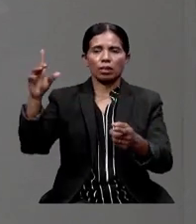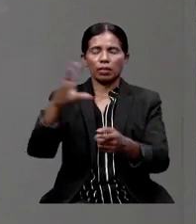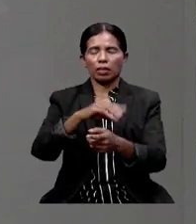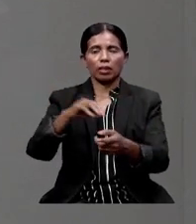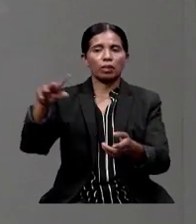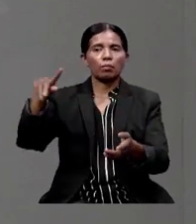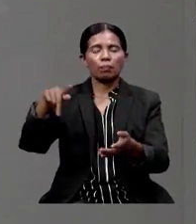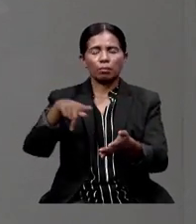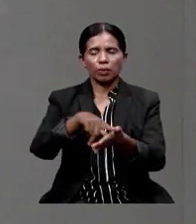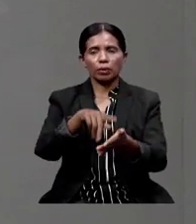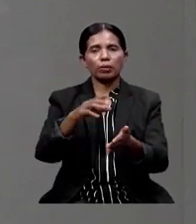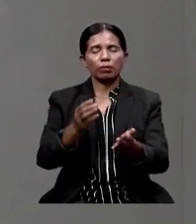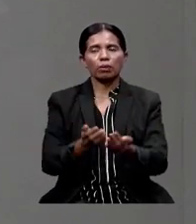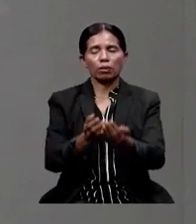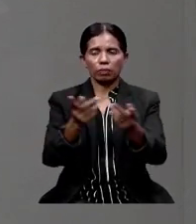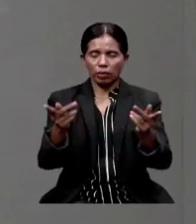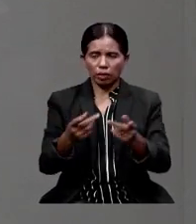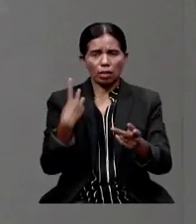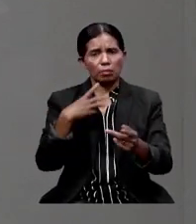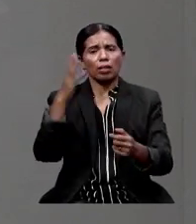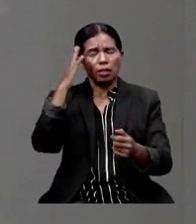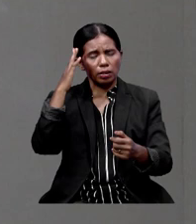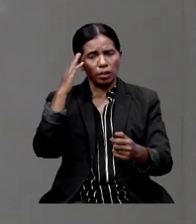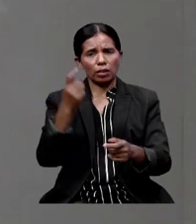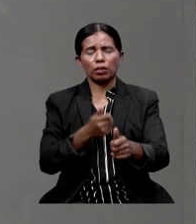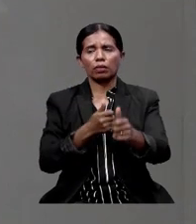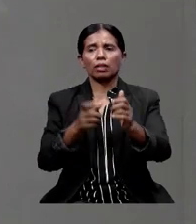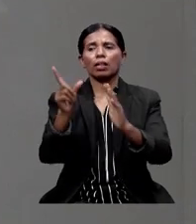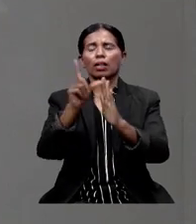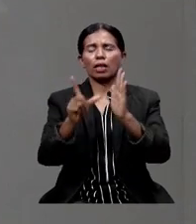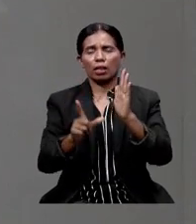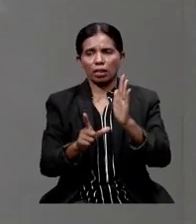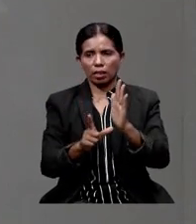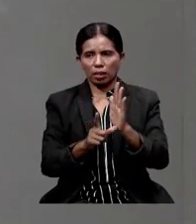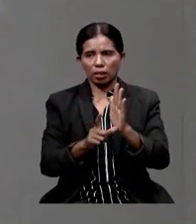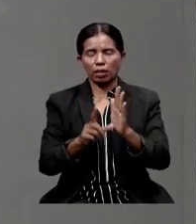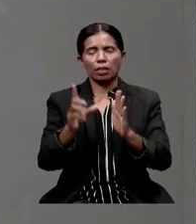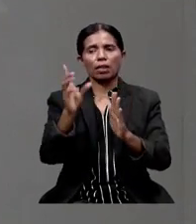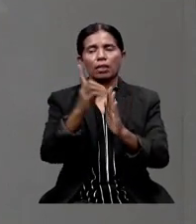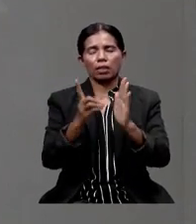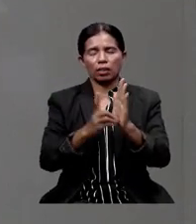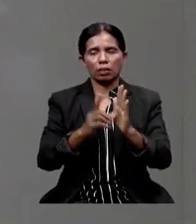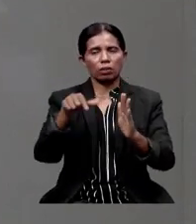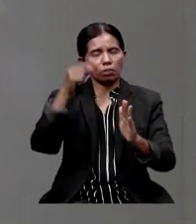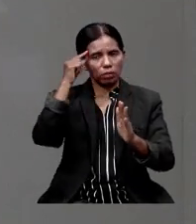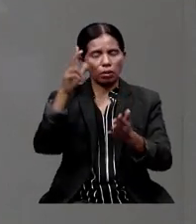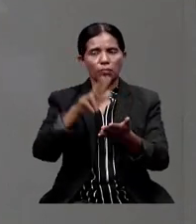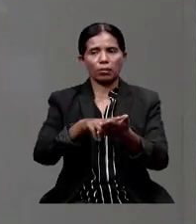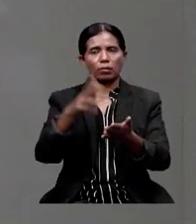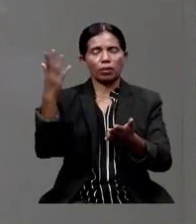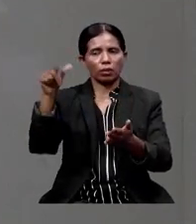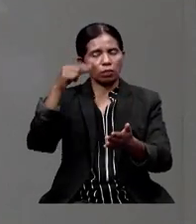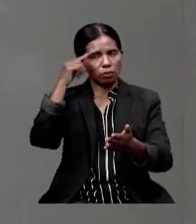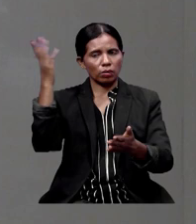Porto Tibar, a minha nota cataca baseia bacarica decreto lei ou decreto governo, bem a prova ia governo